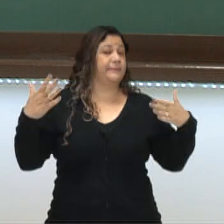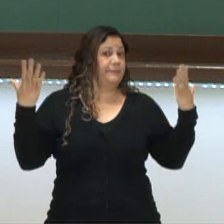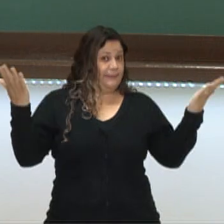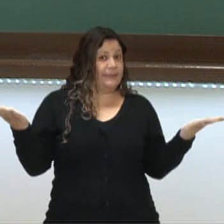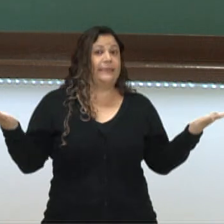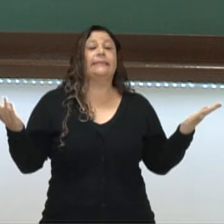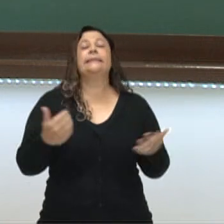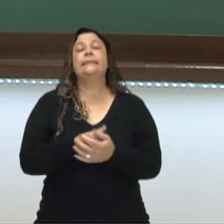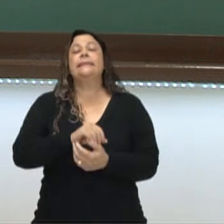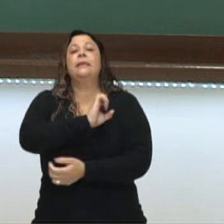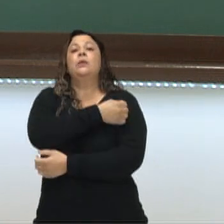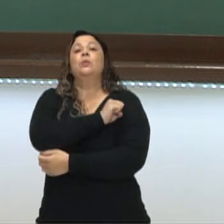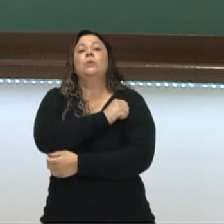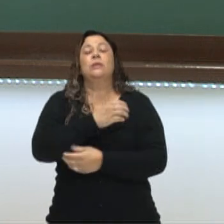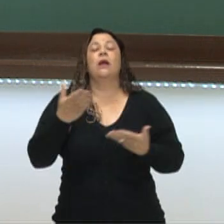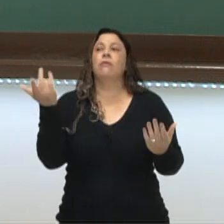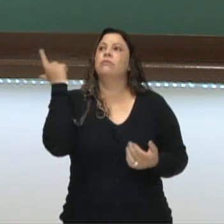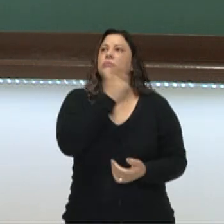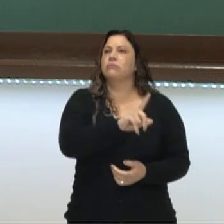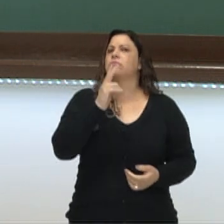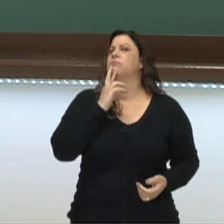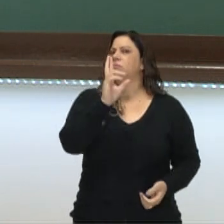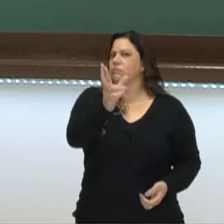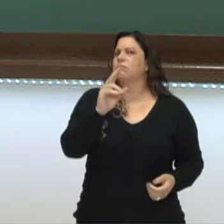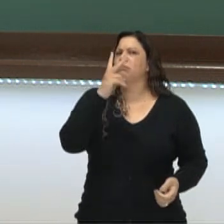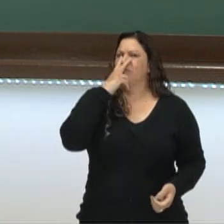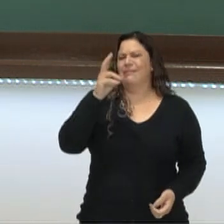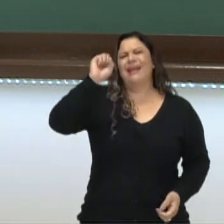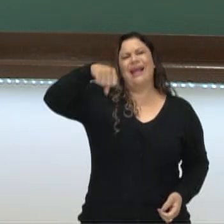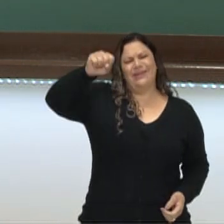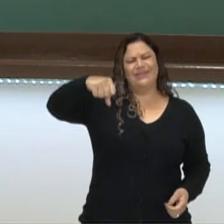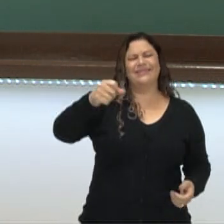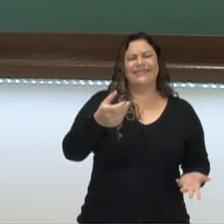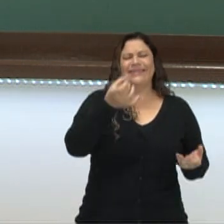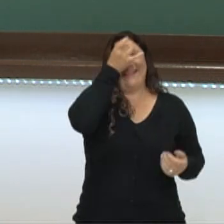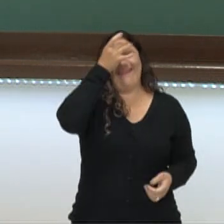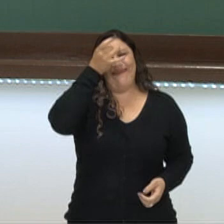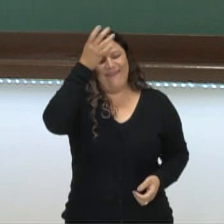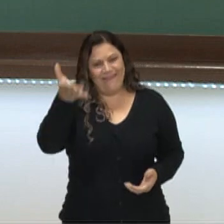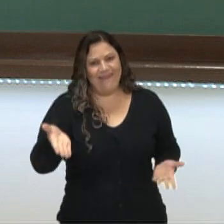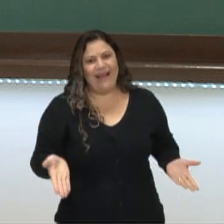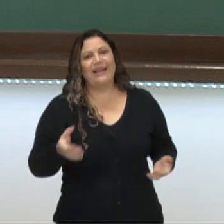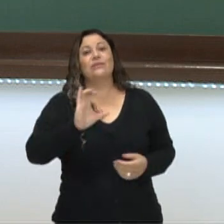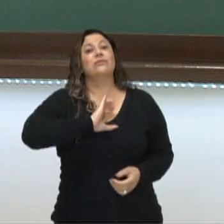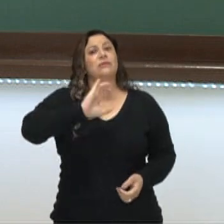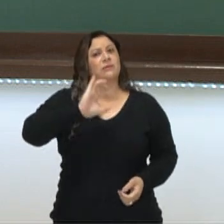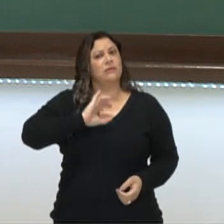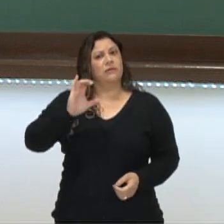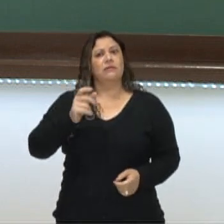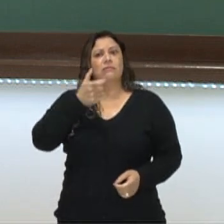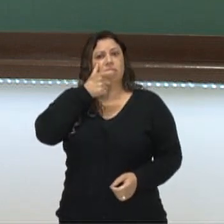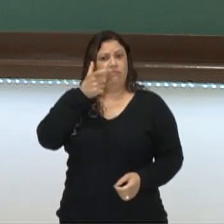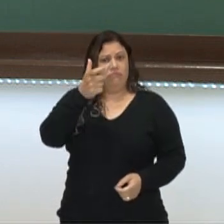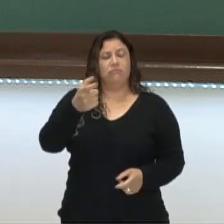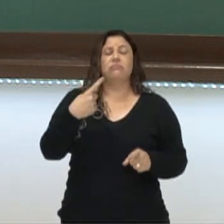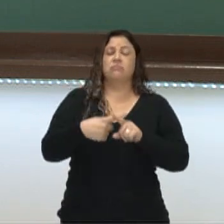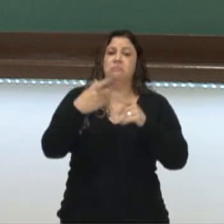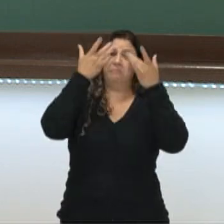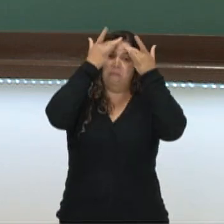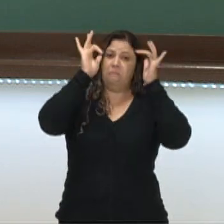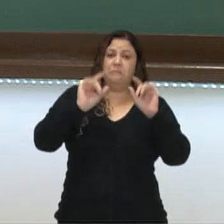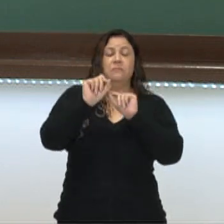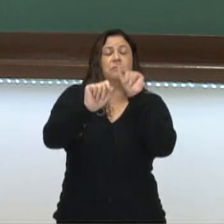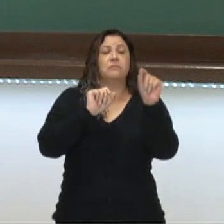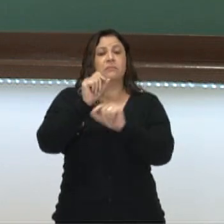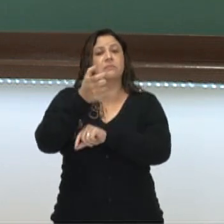E então, o 8º ano, conseguiram responder? Acho que sim, né? Tava fácil. A questão do Canadá é bem interessante. Eu não sei se você já